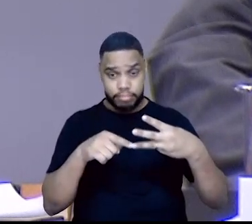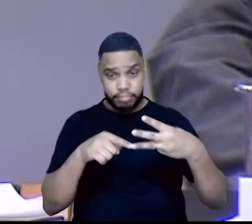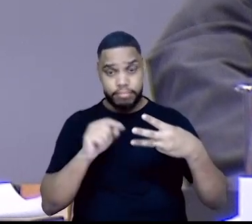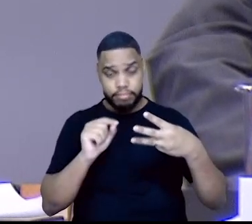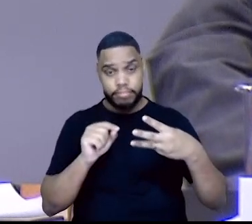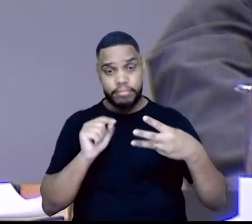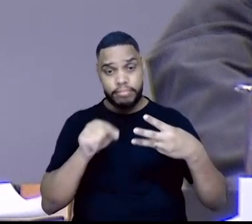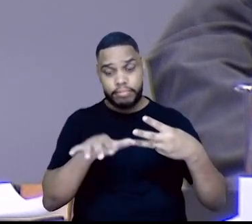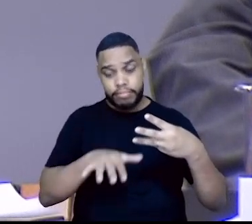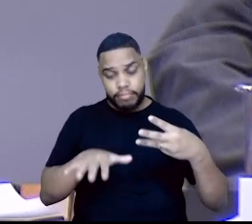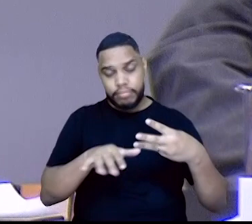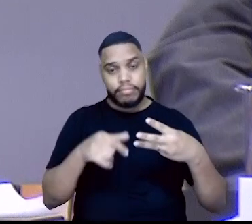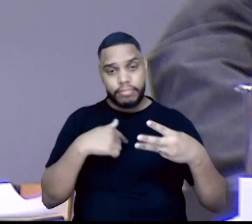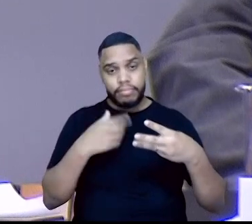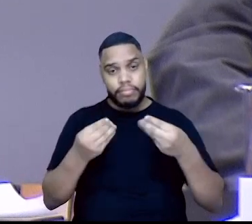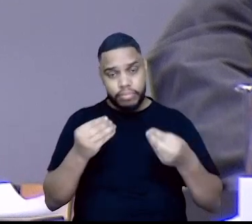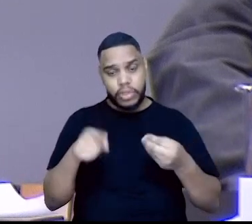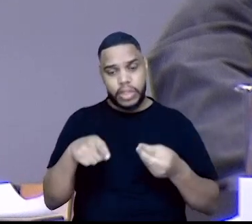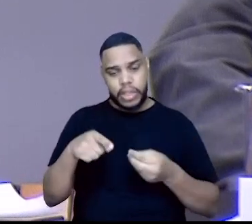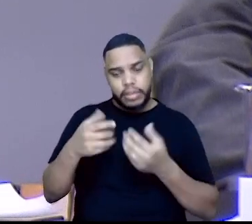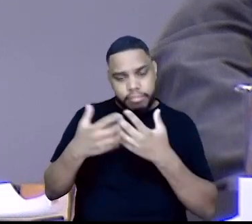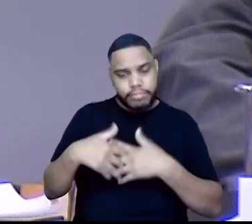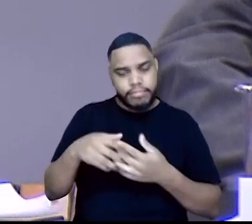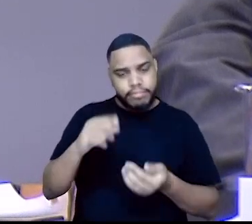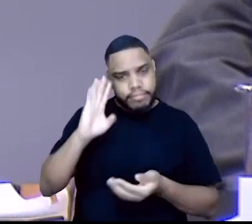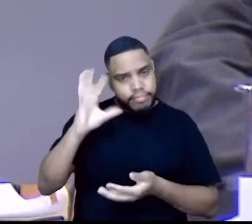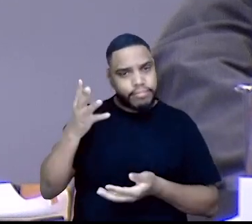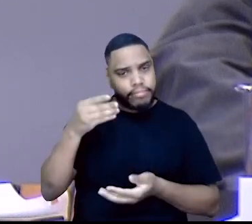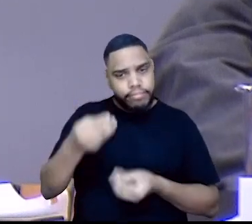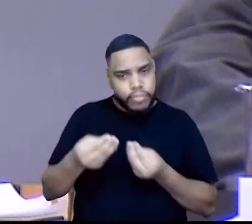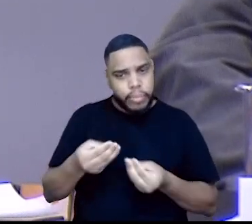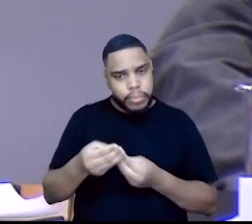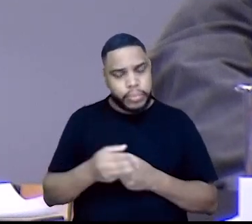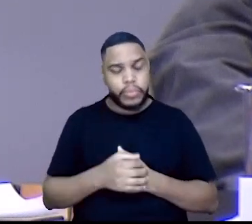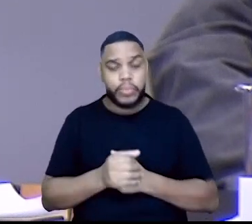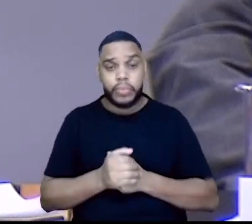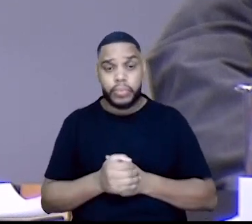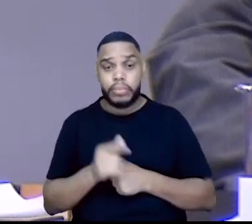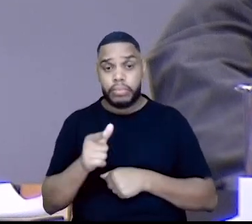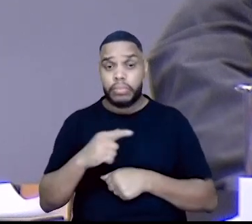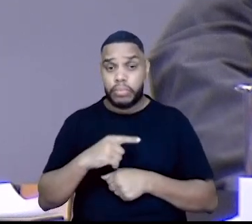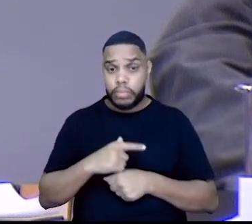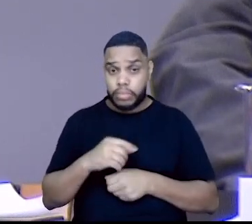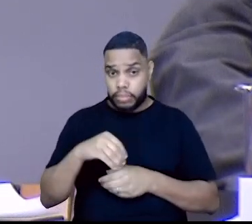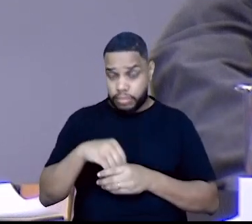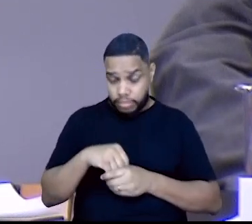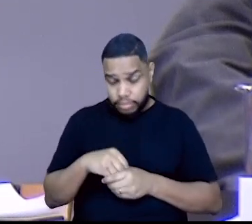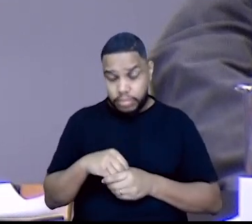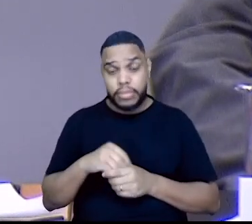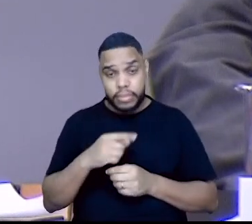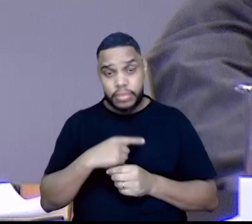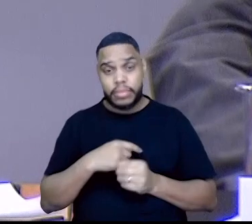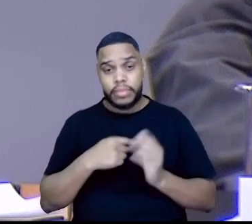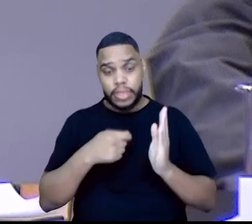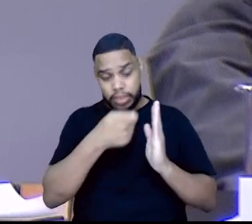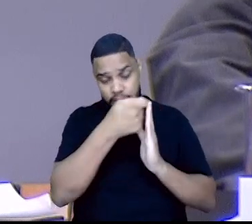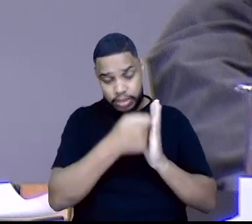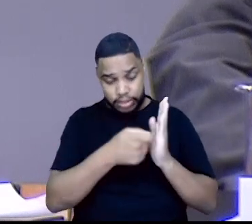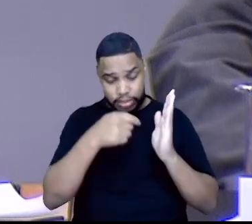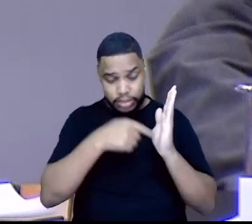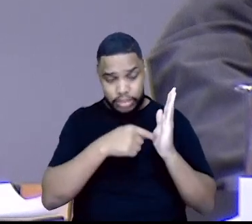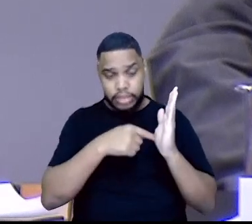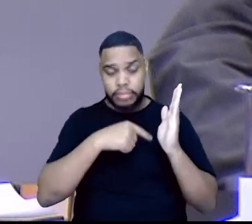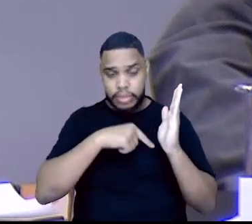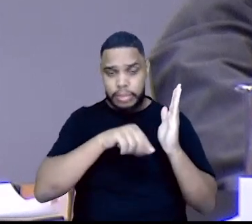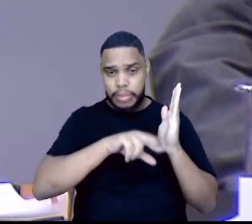dimensão que eu gosto de chamar de pragmática, que é superar, dentro das possibilidades semânticas do texto, e